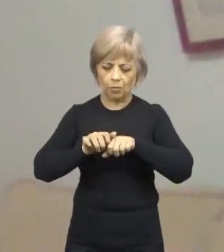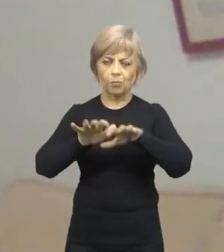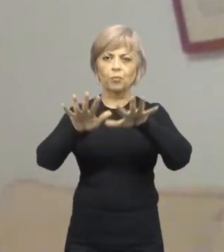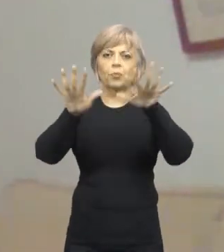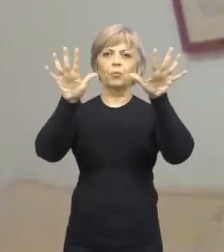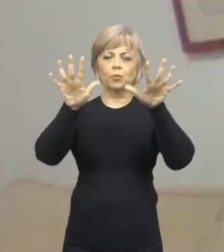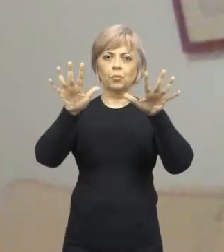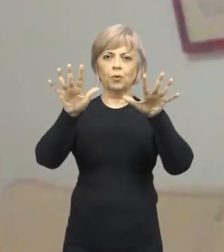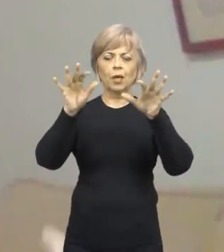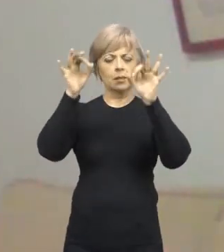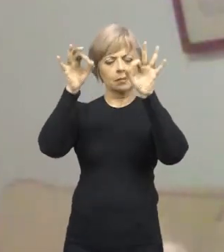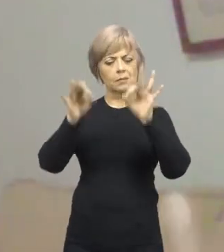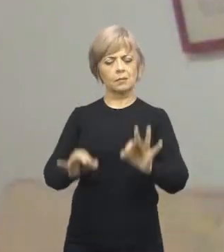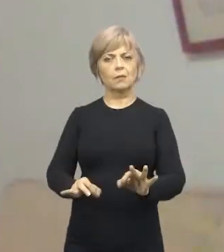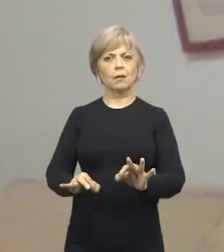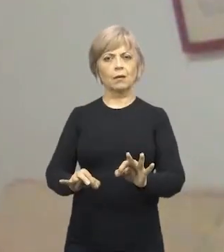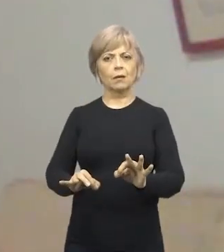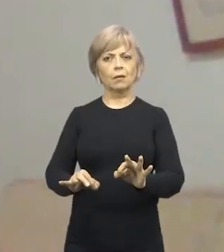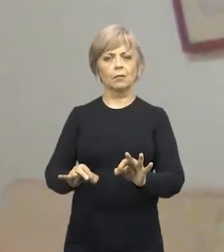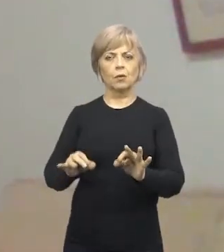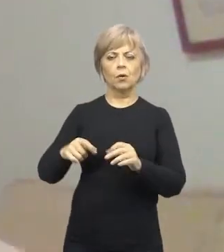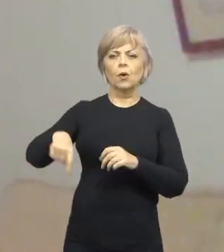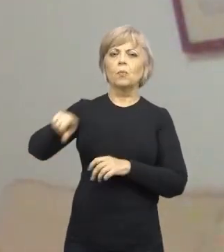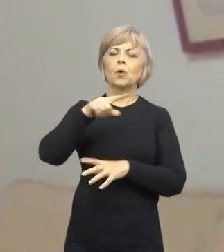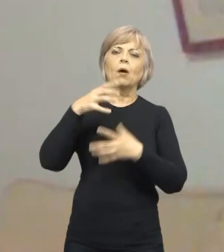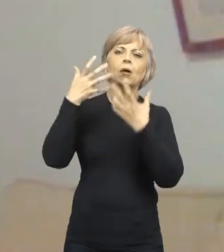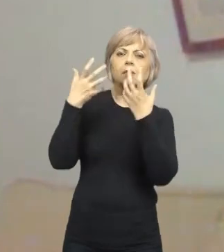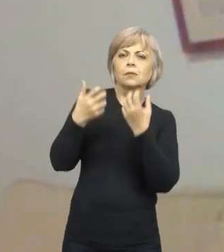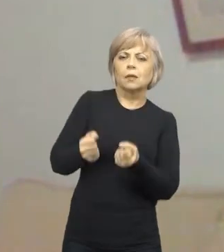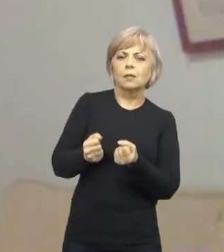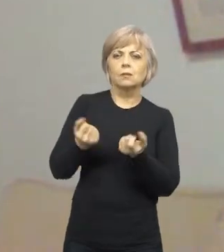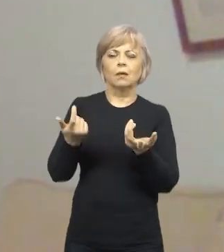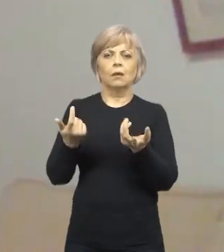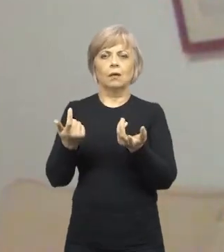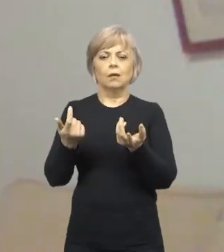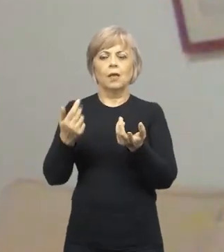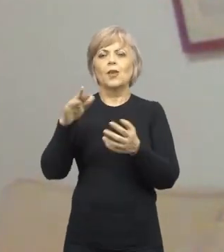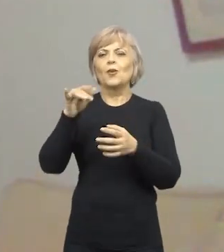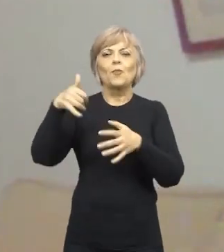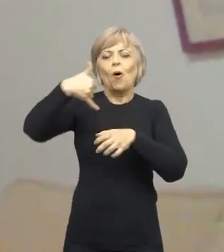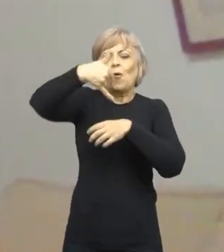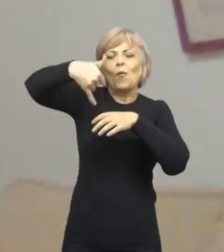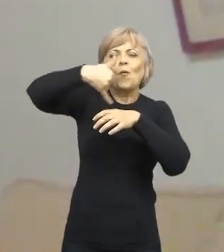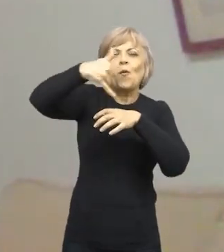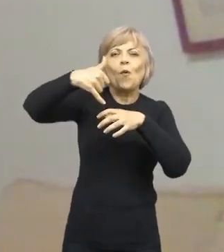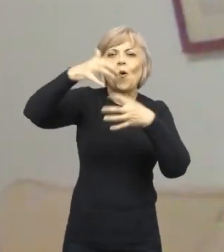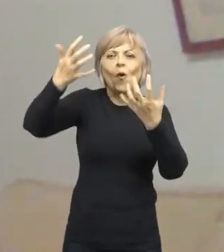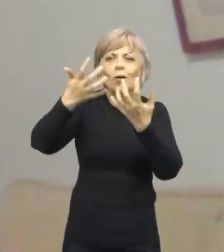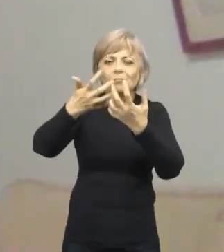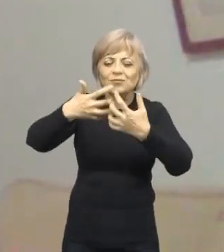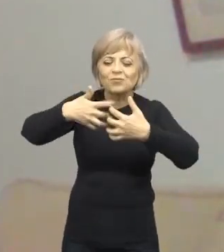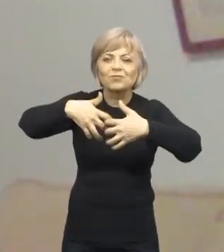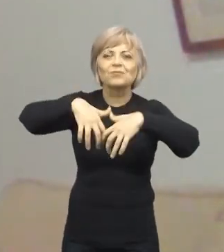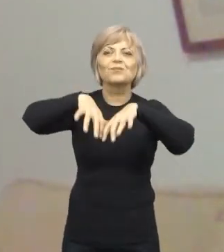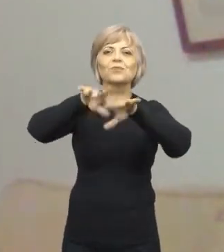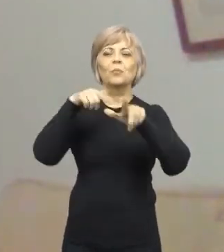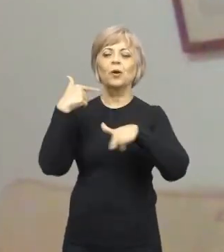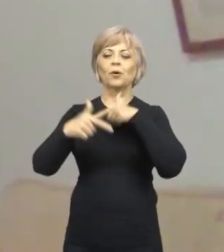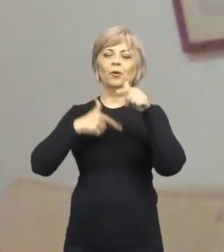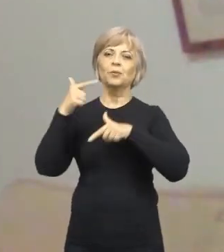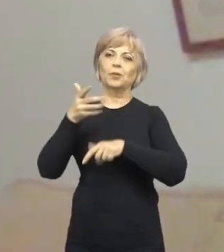adequada, bem azeitada, vamos dizer assim, como uma engrenagem mesmo. Mas nós estamos